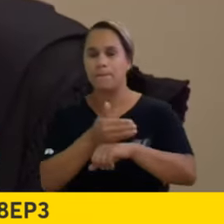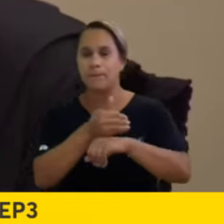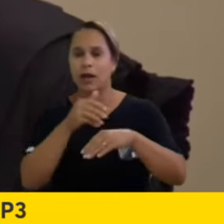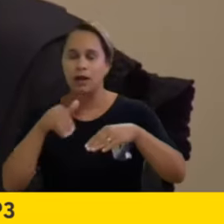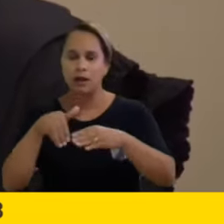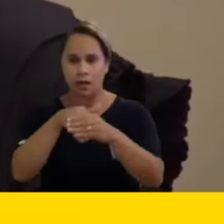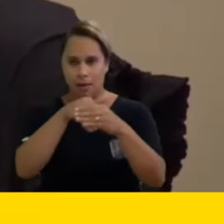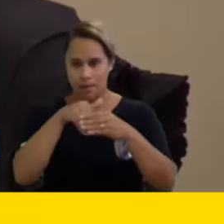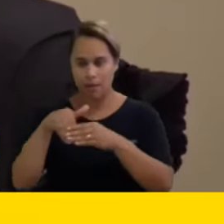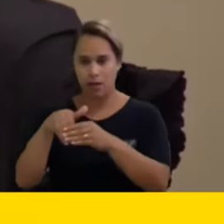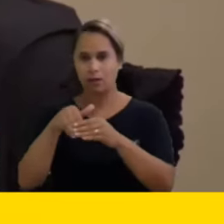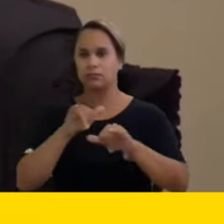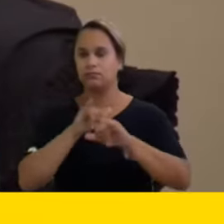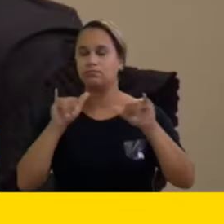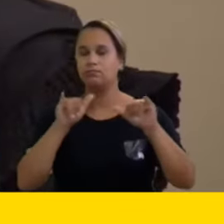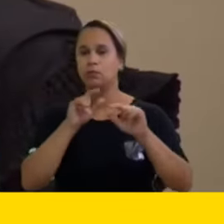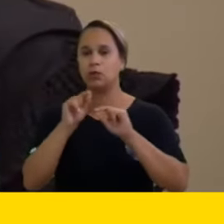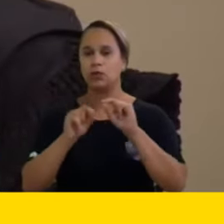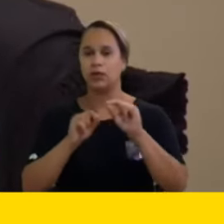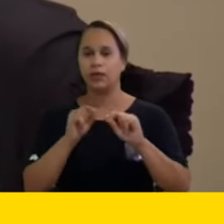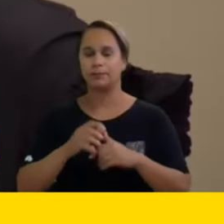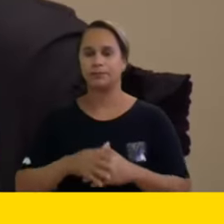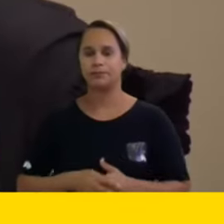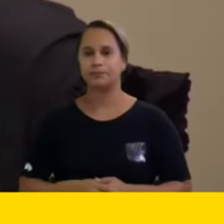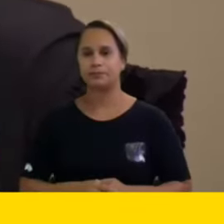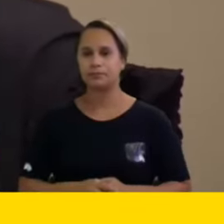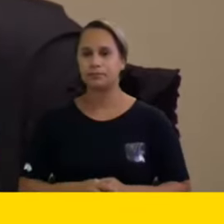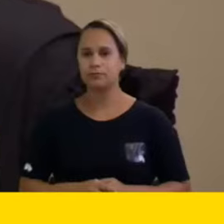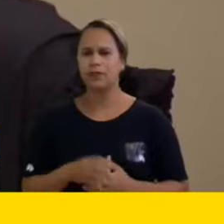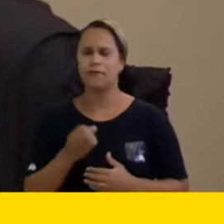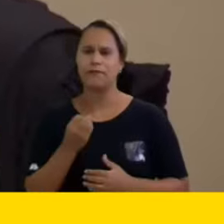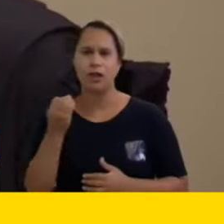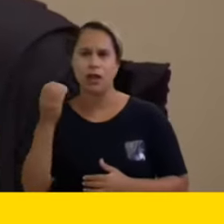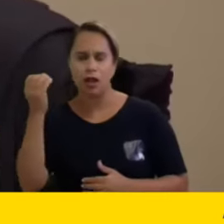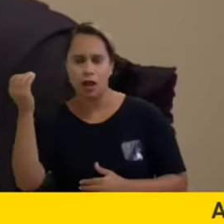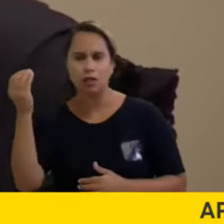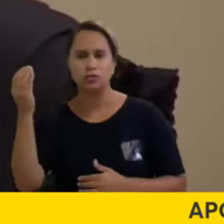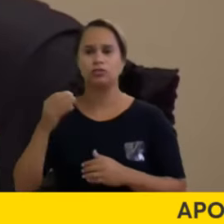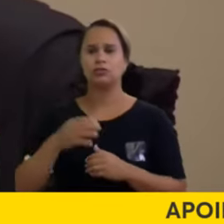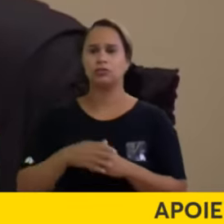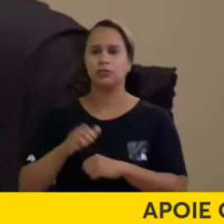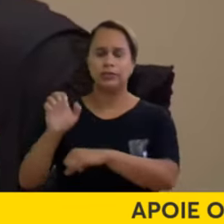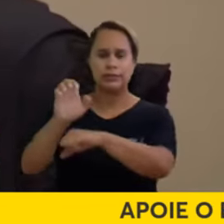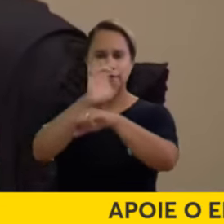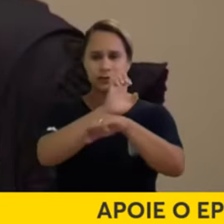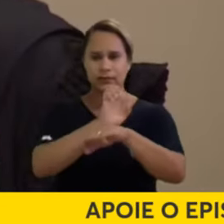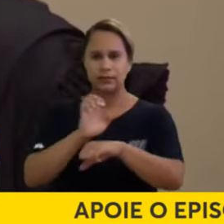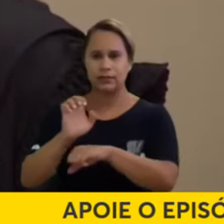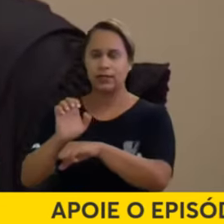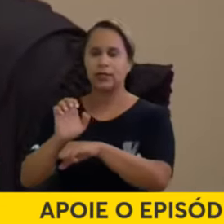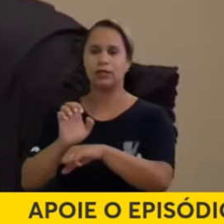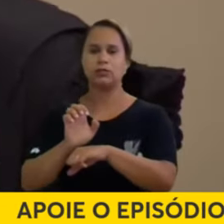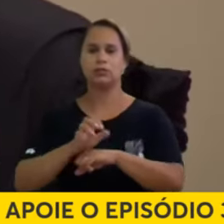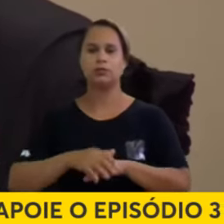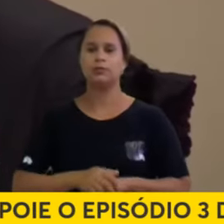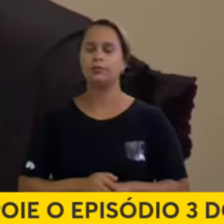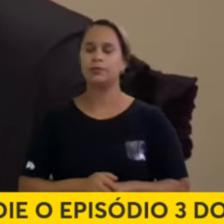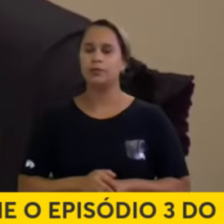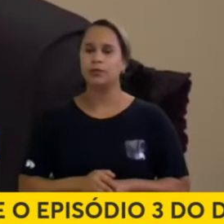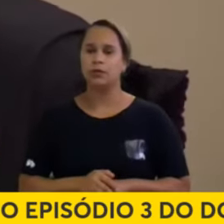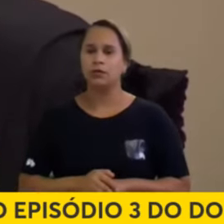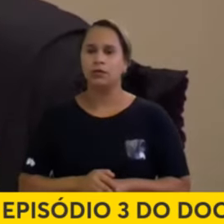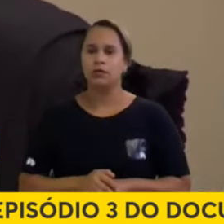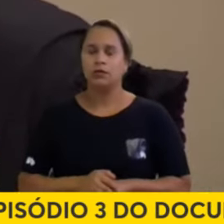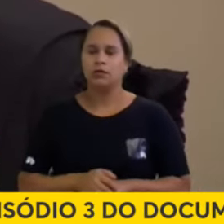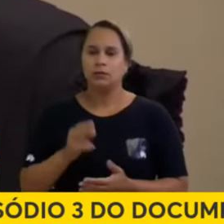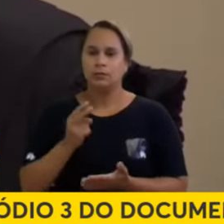aqui cito viagens ao estado às cidades do Estado eventos de pré-campanha em cidades pequenas Faxinal Chambre Realeza ou mesmo os